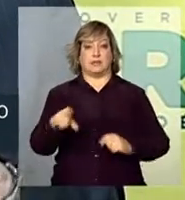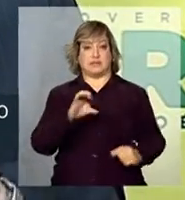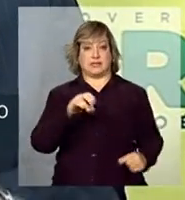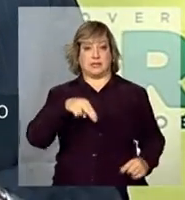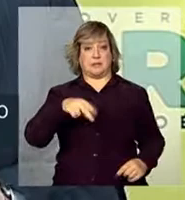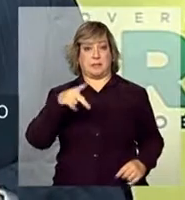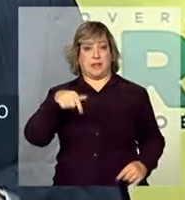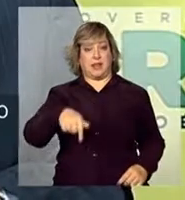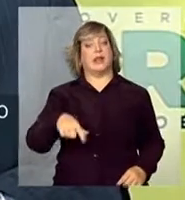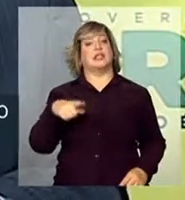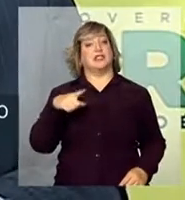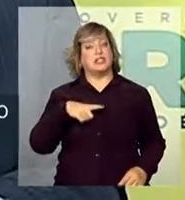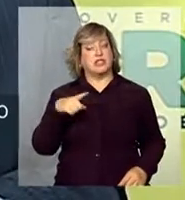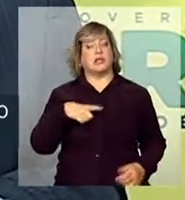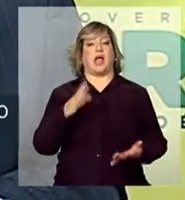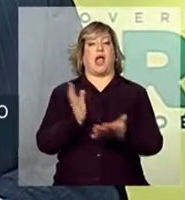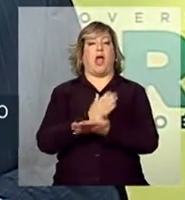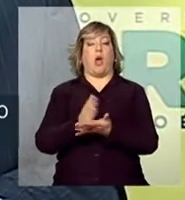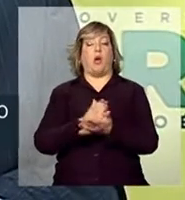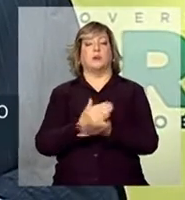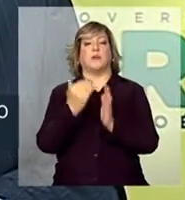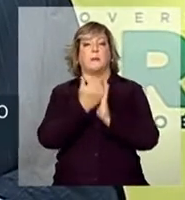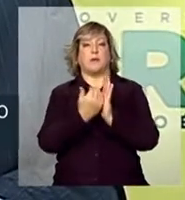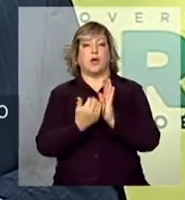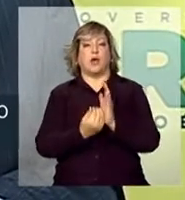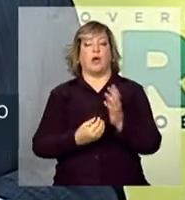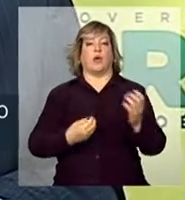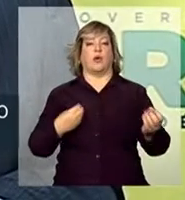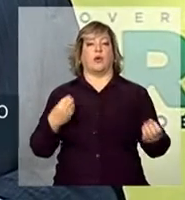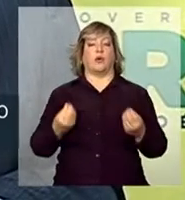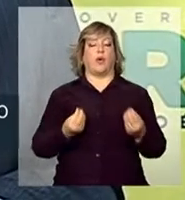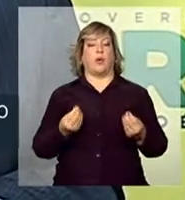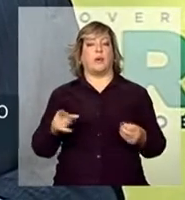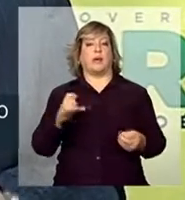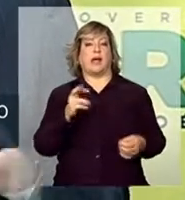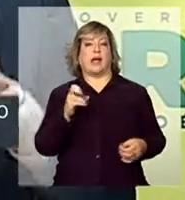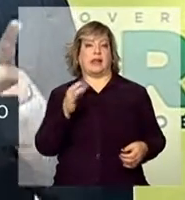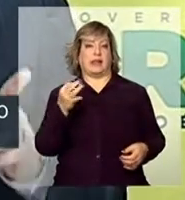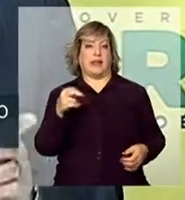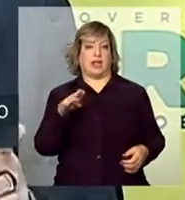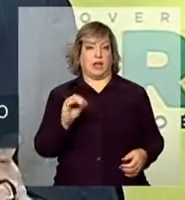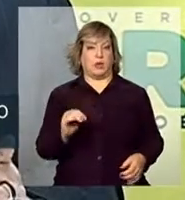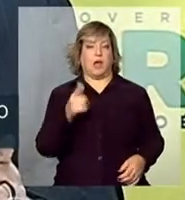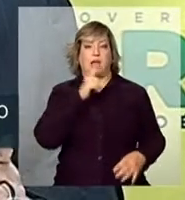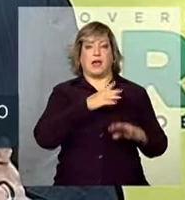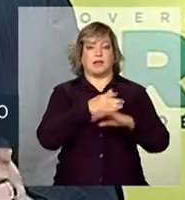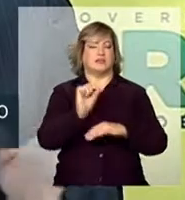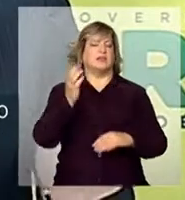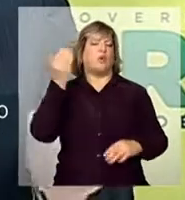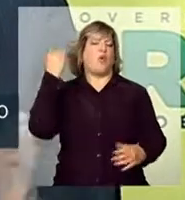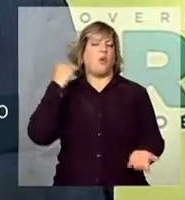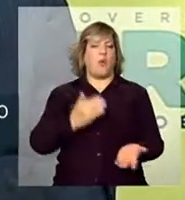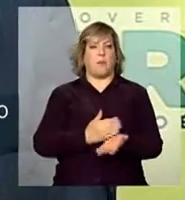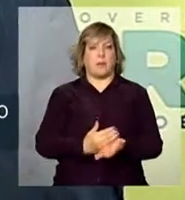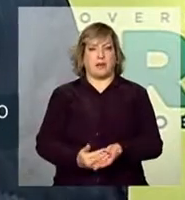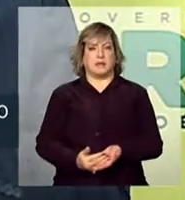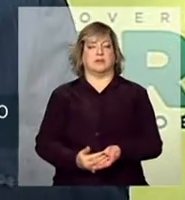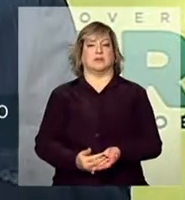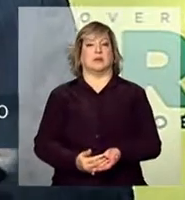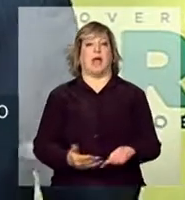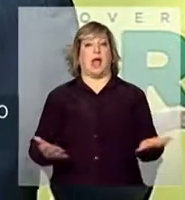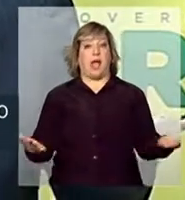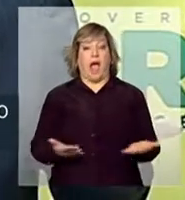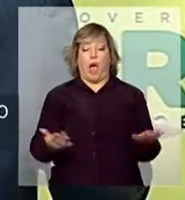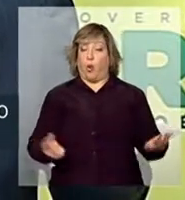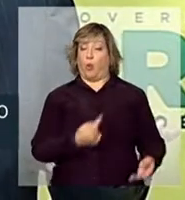ainda tinha alguns problemas ou alguns programas Como o PIB que que eram critério de acesso lá no início do programa cada vez menos